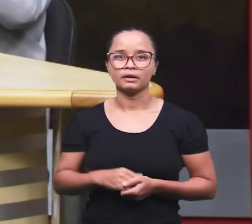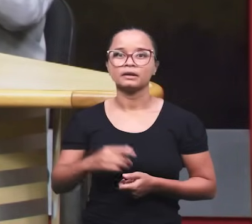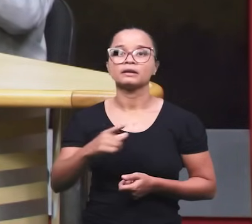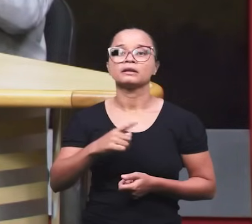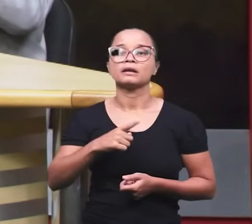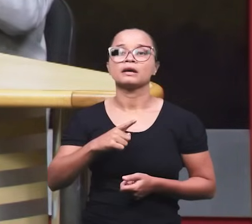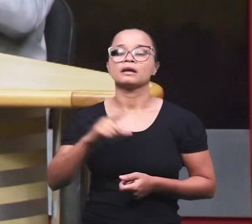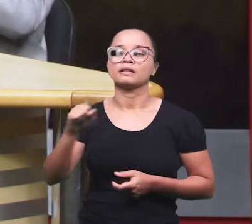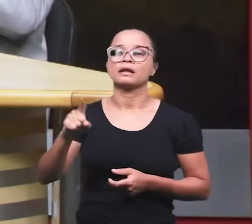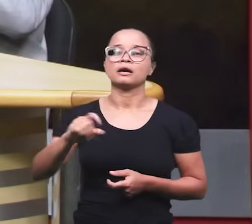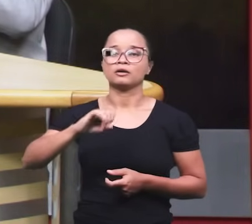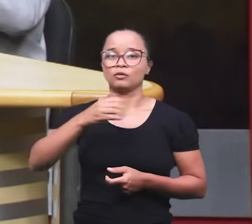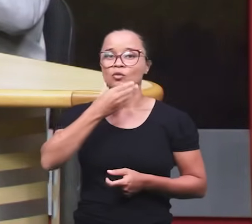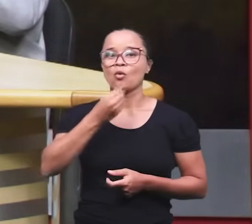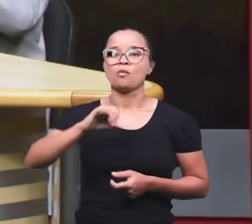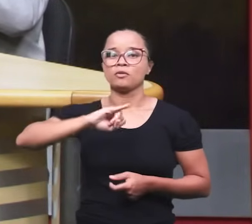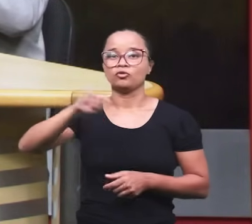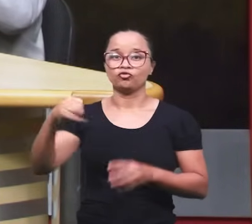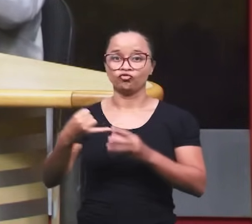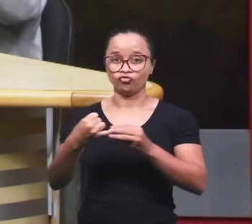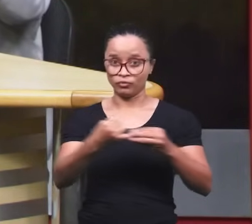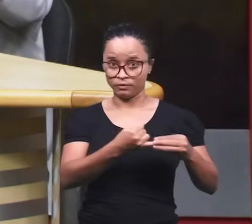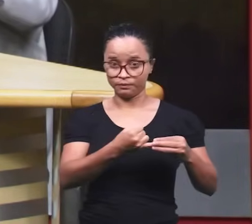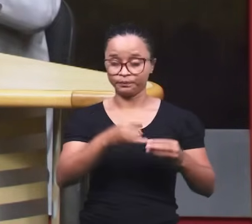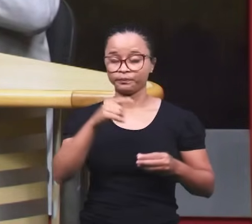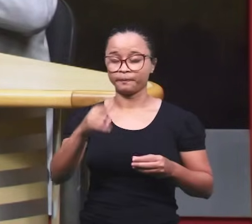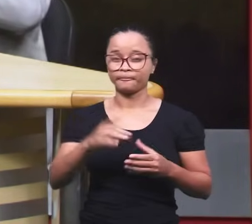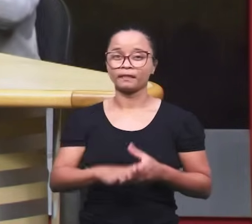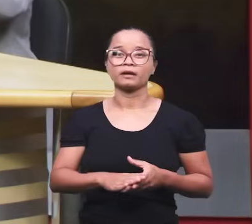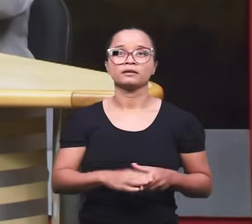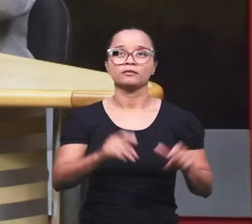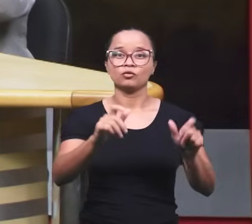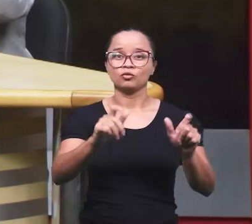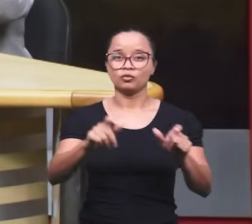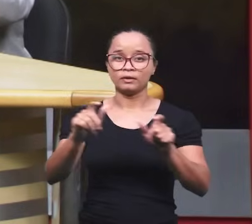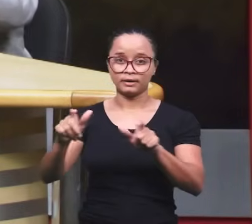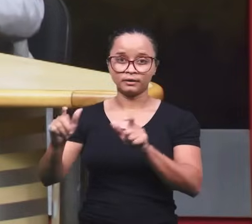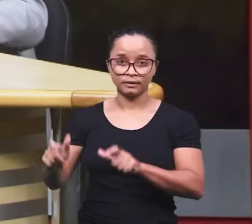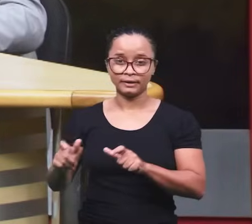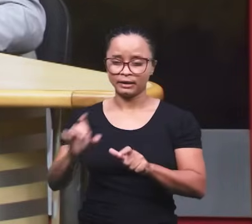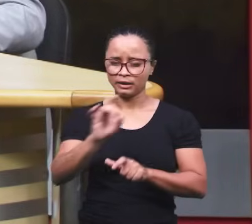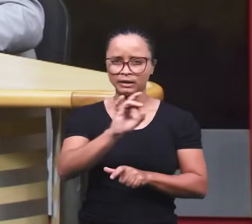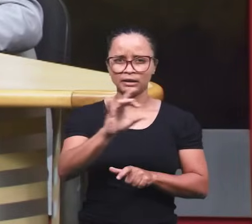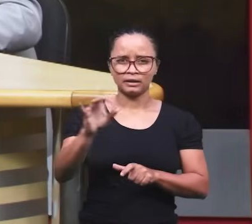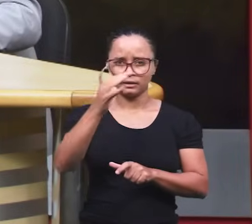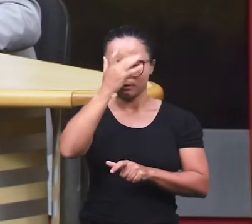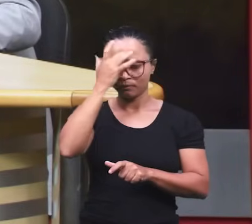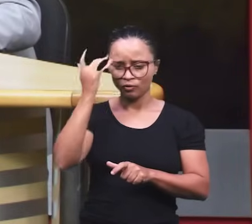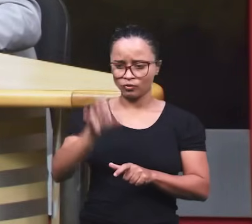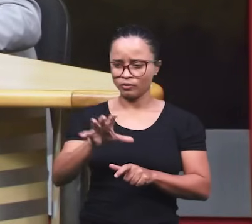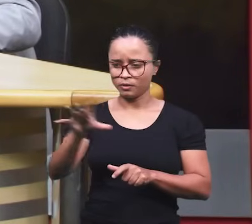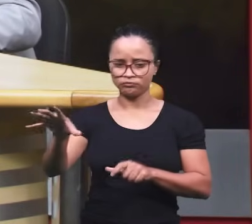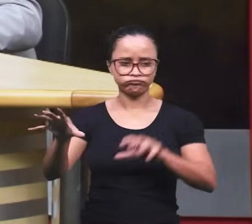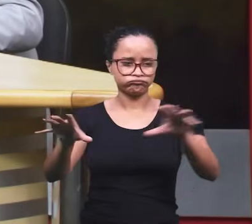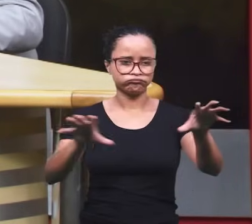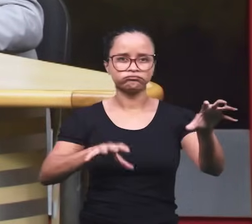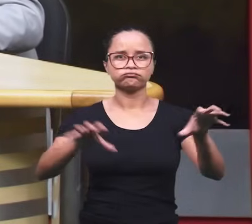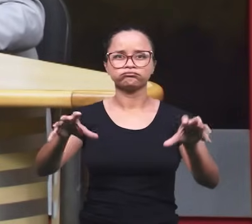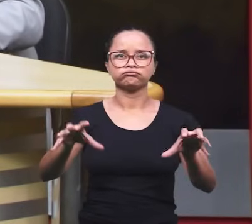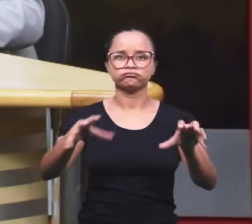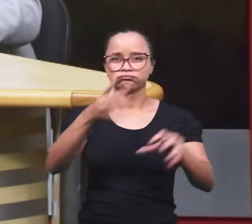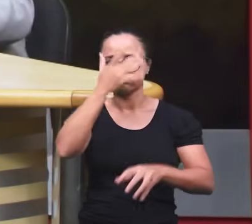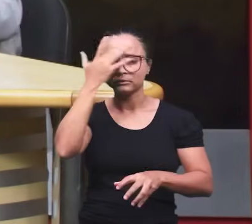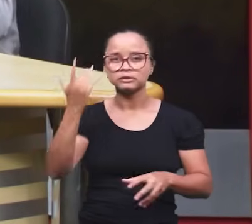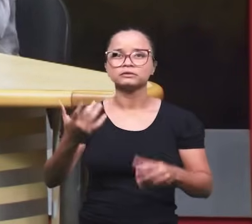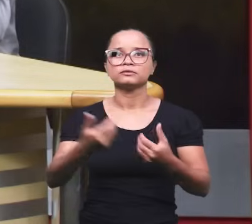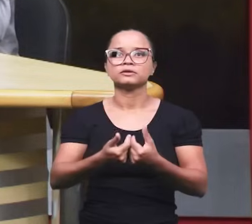conquistada né a terra prometida Foi dividida Cada um foi pro seu canto dividida exato é E aí Josué fal agora tem uma coisa para